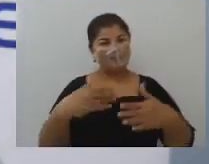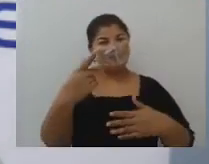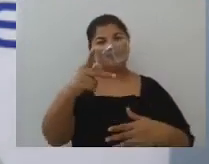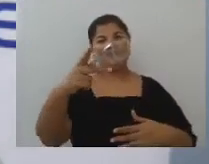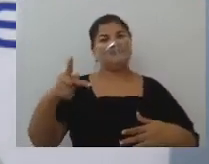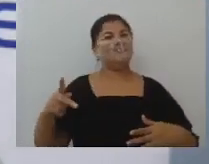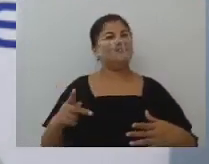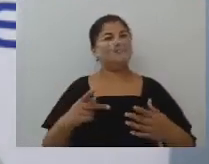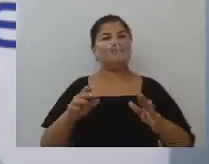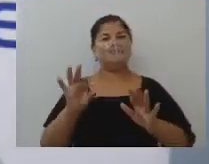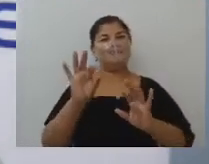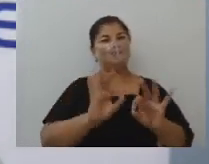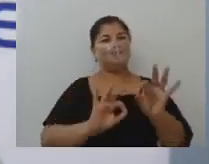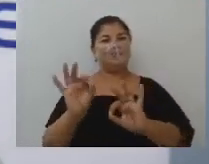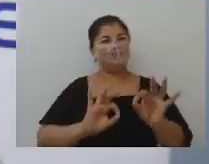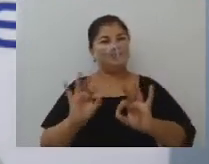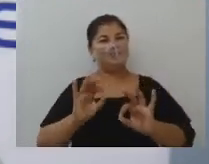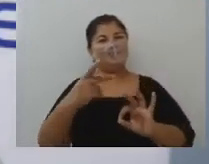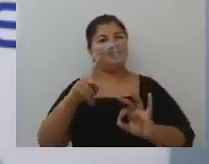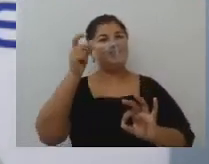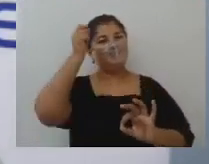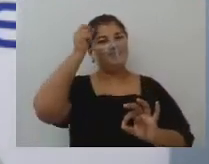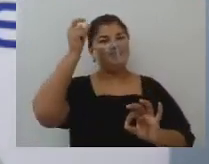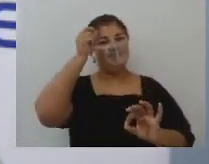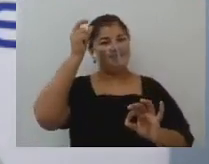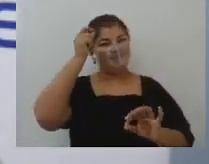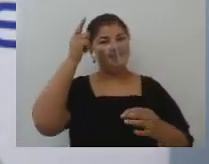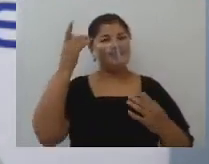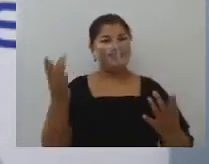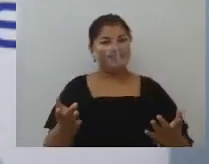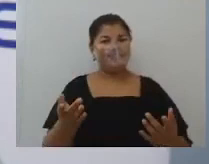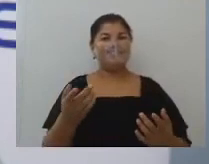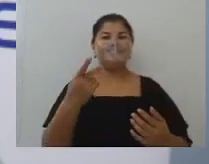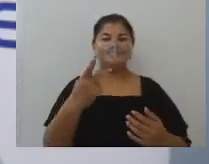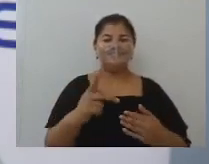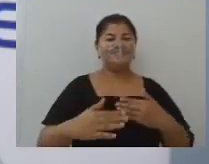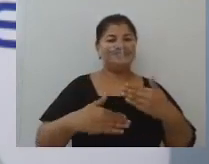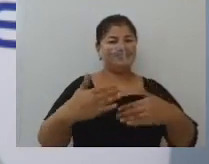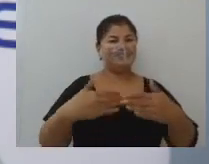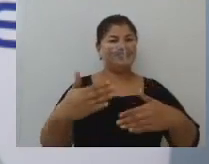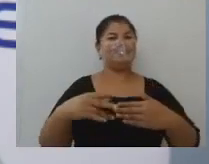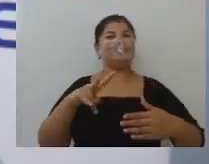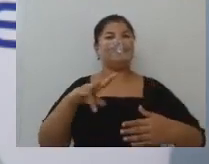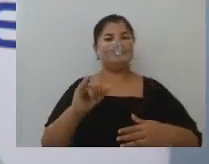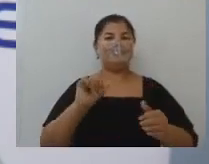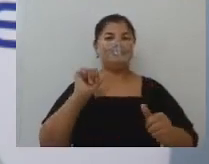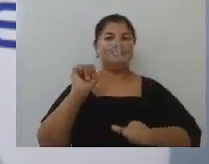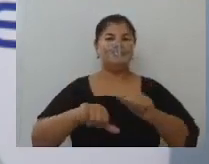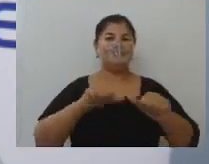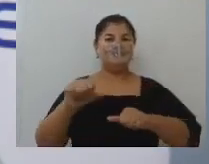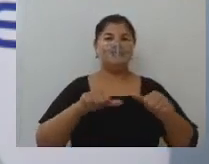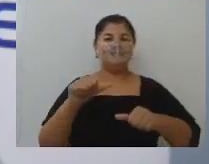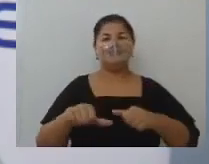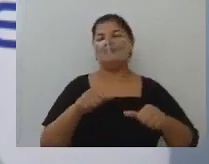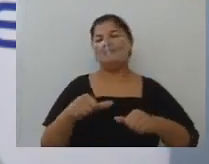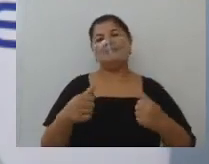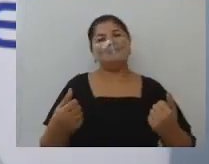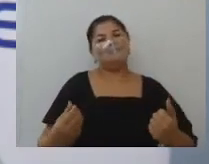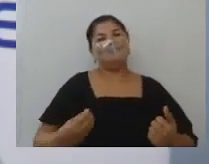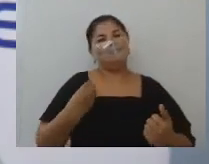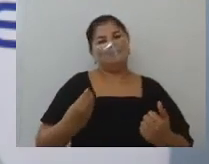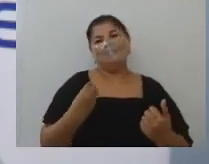seus projetos, desenvolvam sua criatividade. Eu acredito que a sua geração vai causar uma transformação incrível